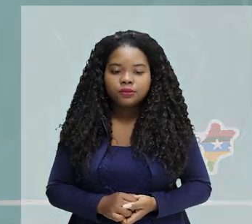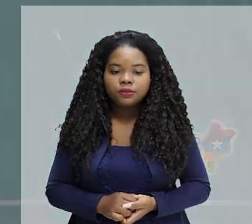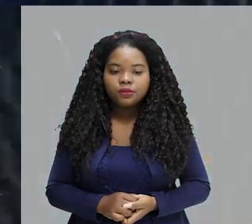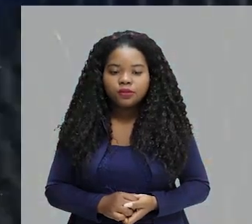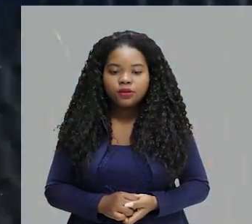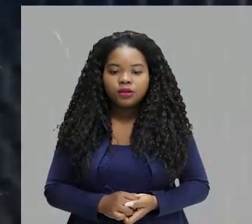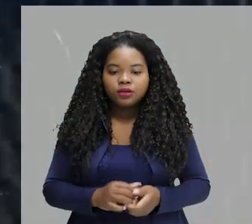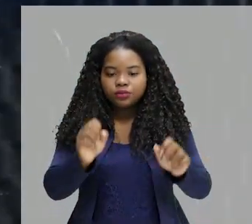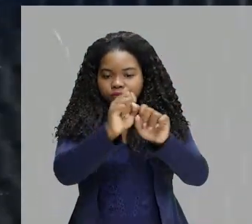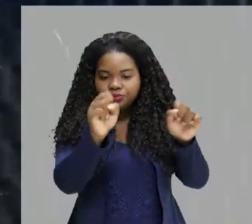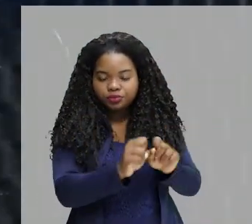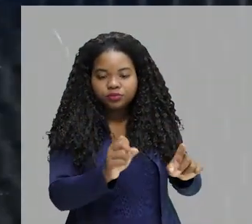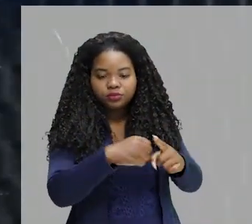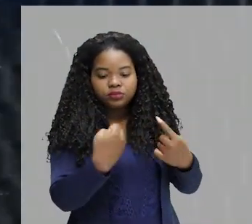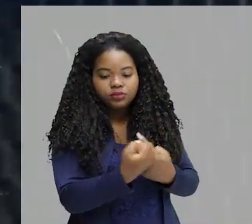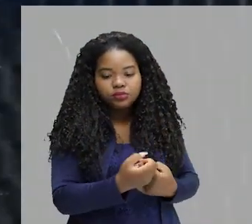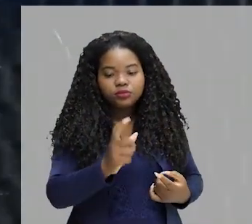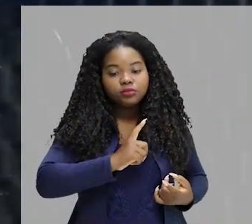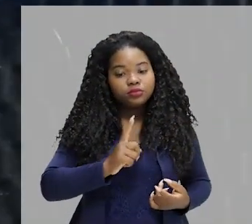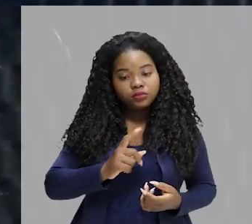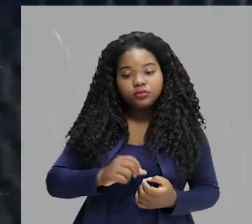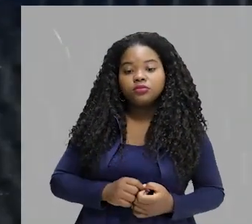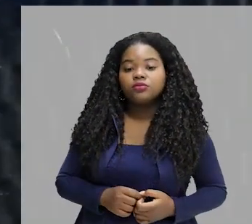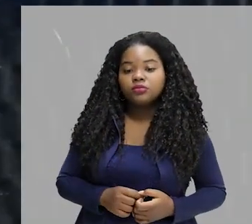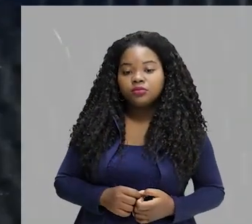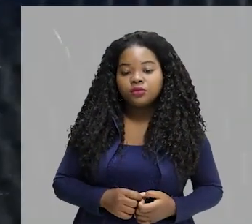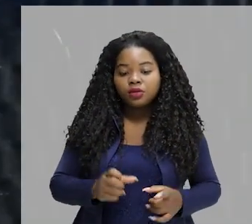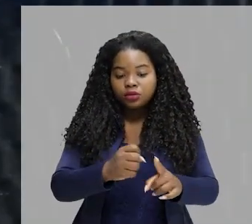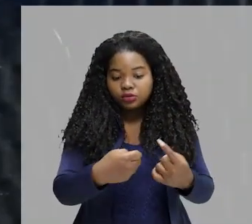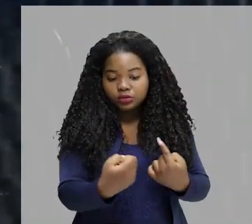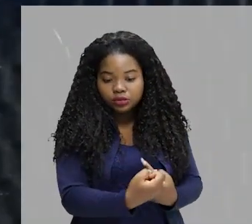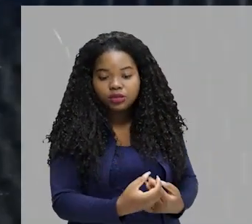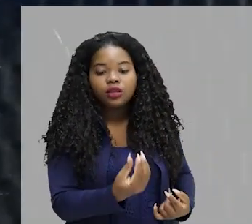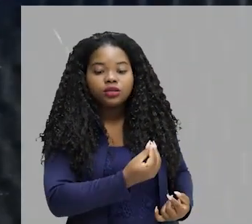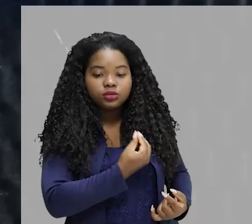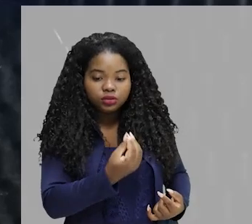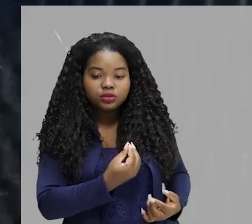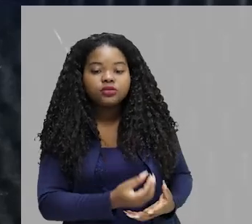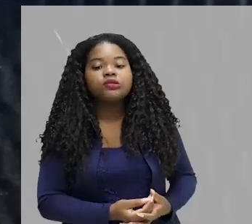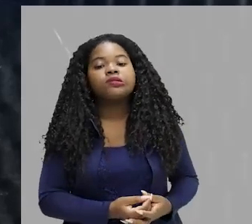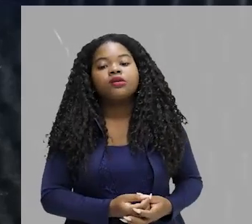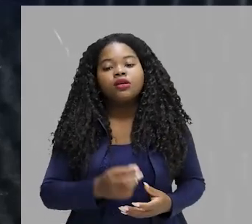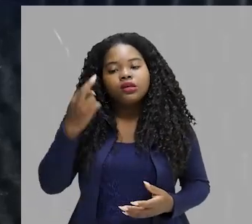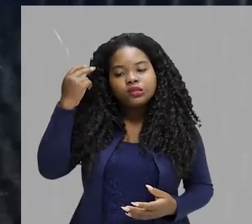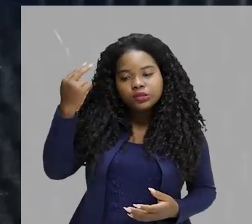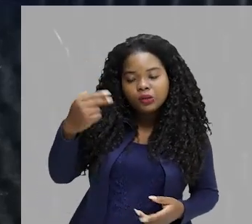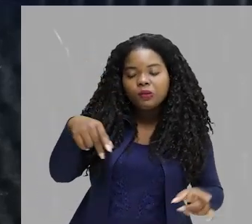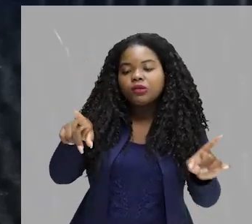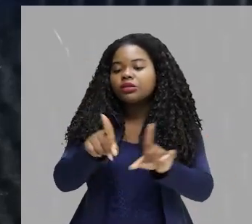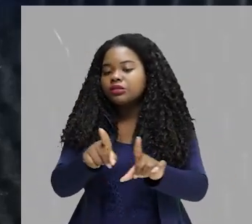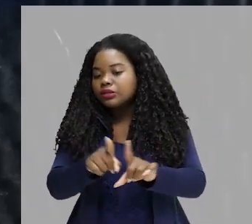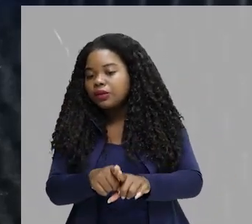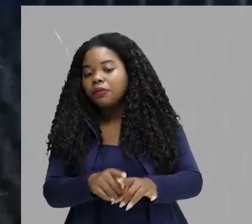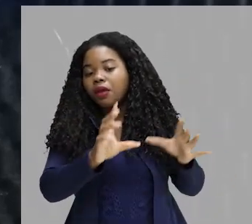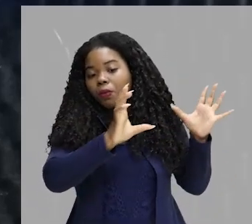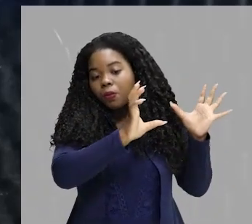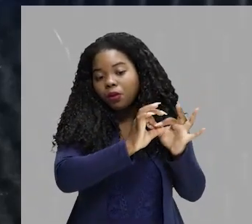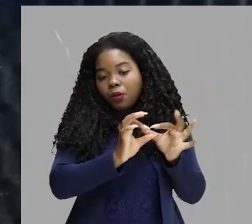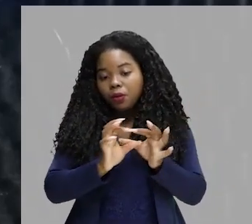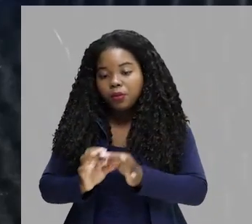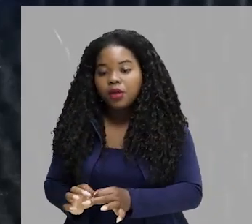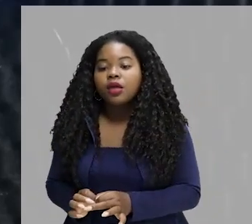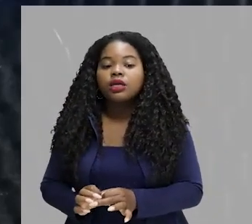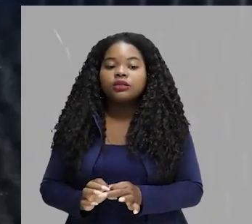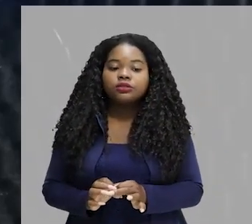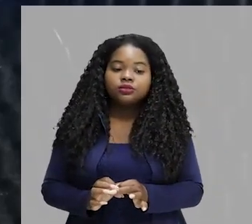um sistema social dado, ou seja, em determinada sociedade, em determinada época histórica, em determinado contexto,